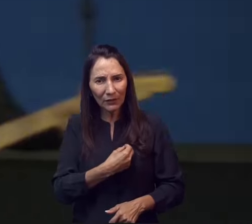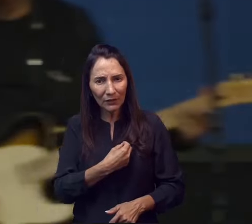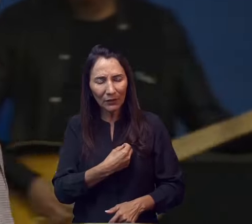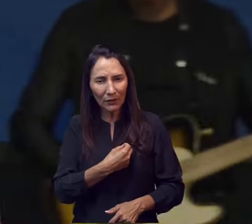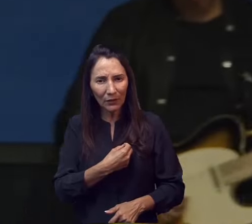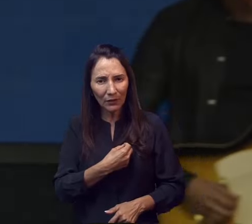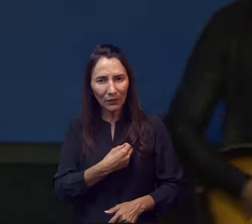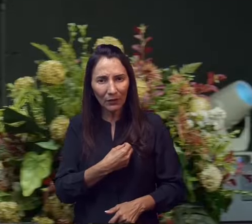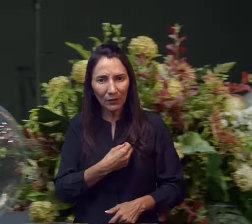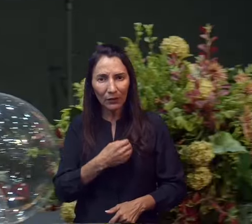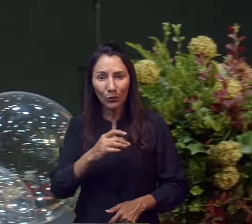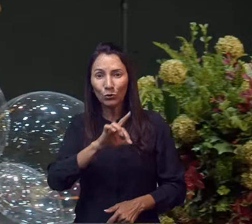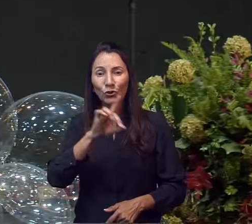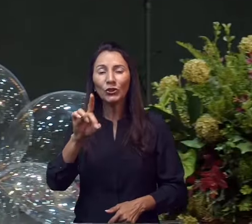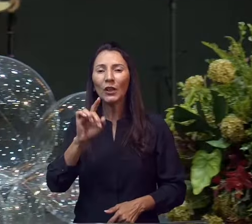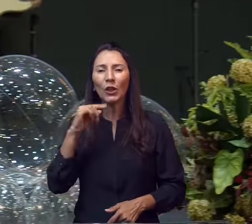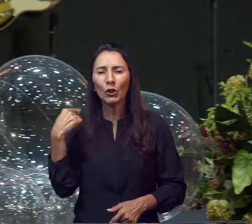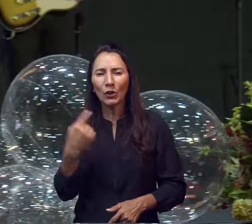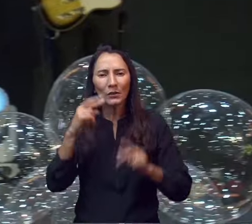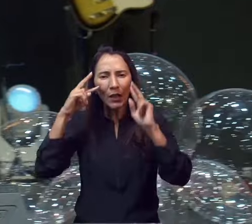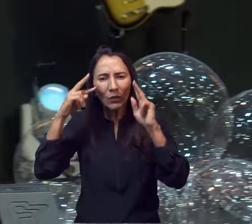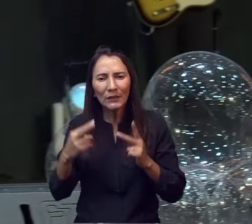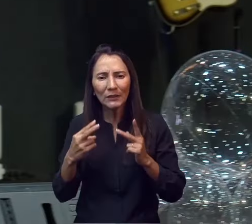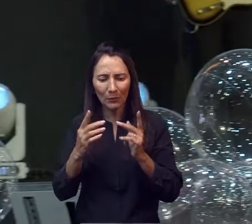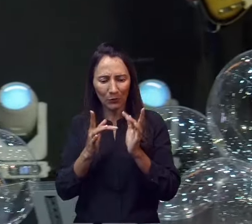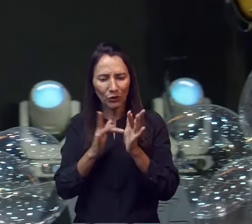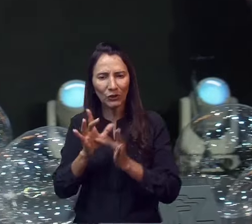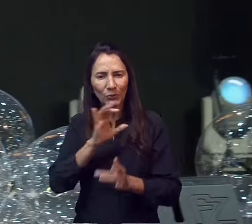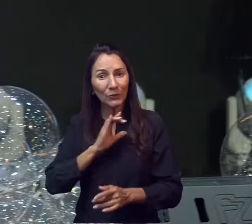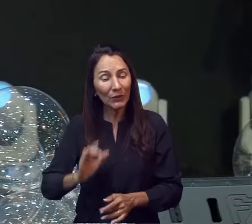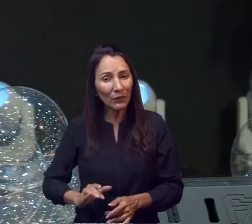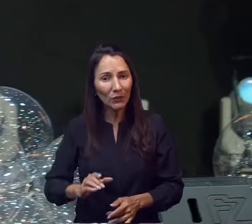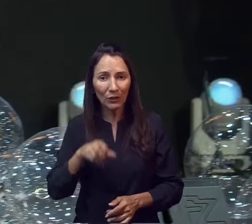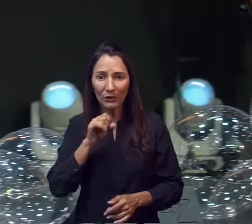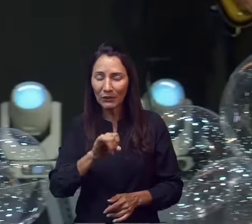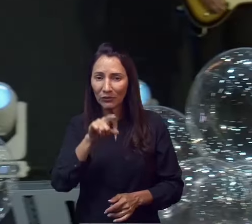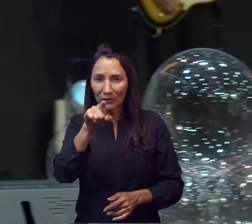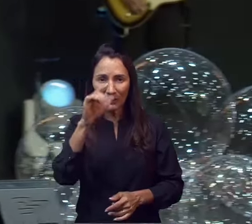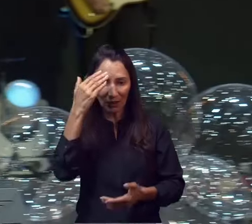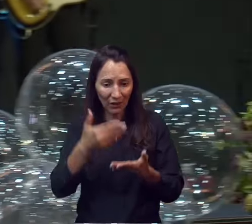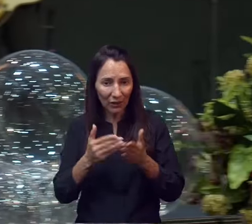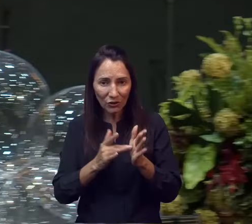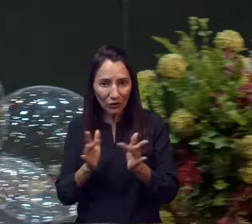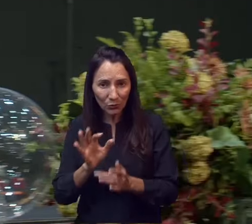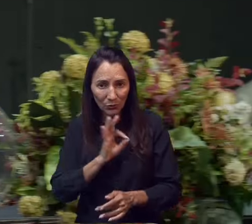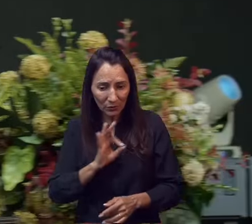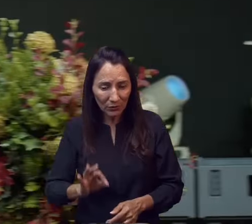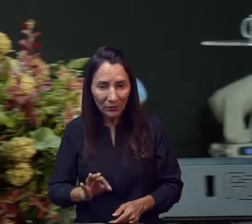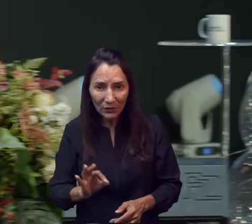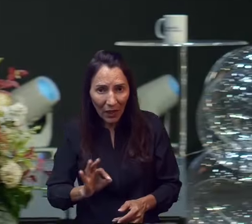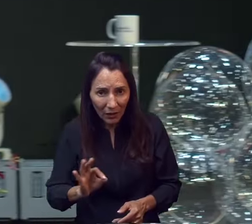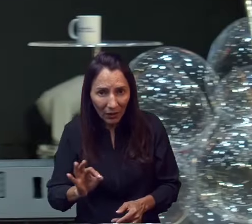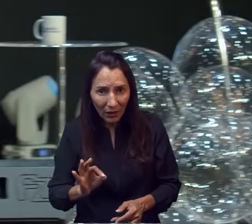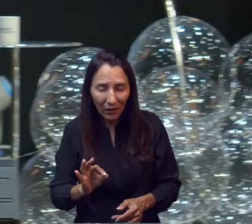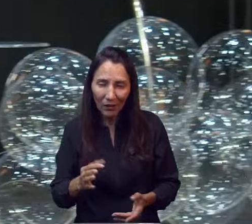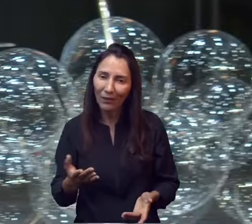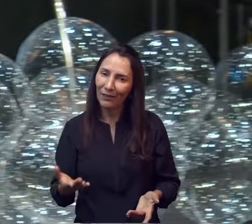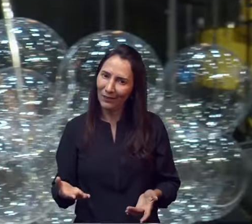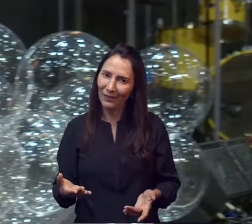aceita Cristo Ele é o consolador é um enviado então sem Jesus não dá por isso que Jesus fala em João 15:5